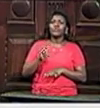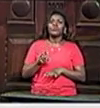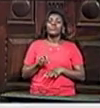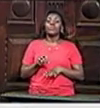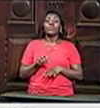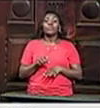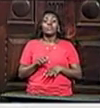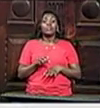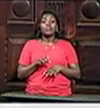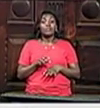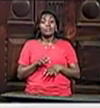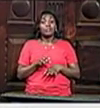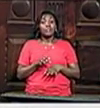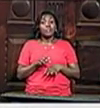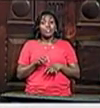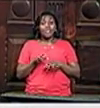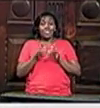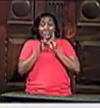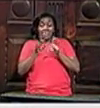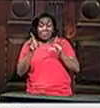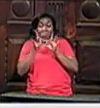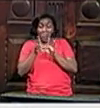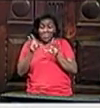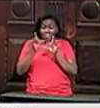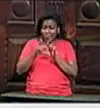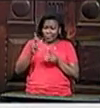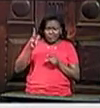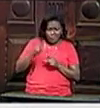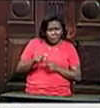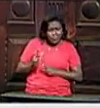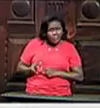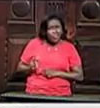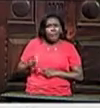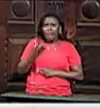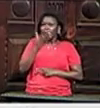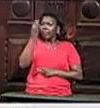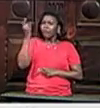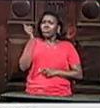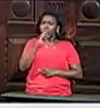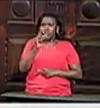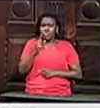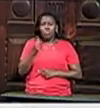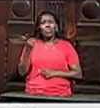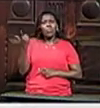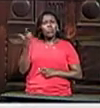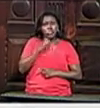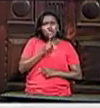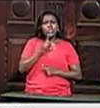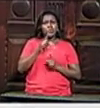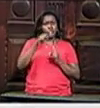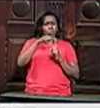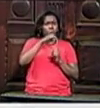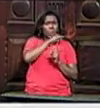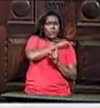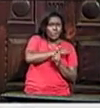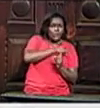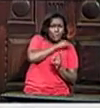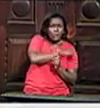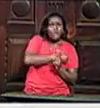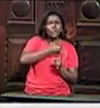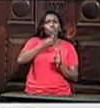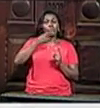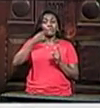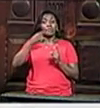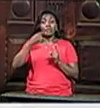desconstrução do estado democrático de direito no brasil jandira foi capaz discutiu rio discutiu rio os cariocas chute